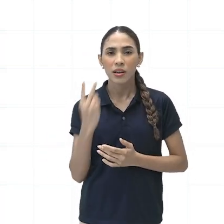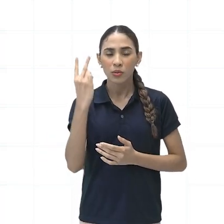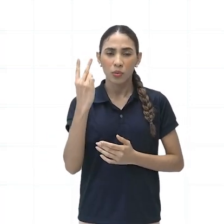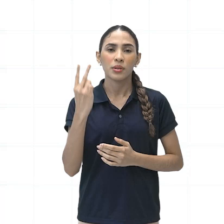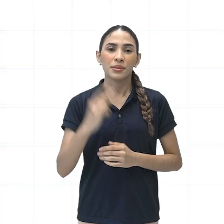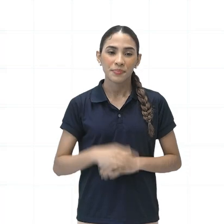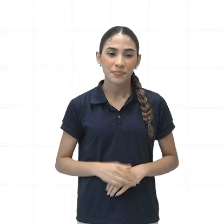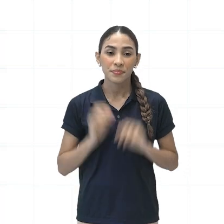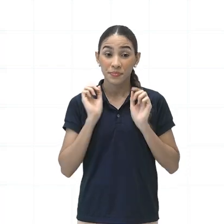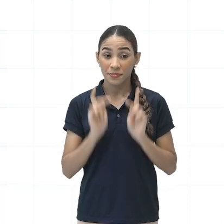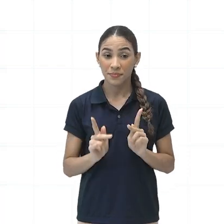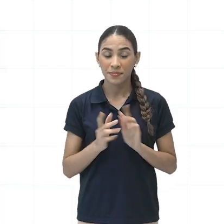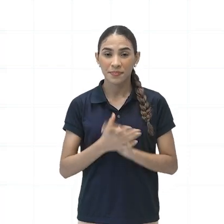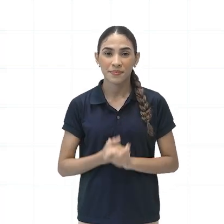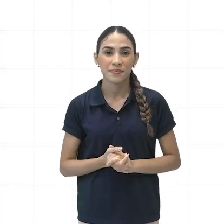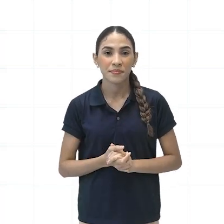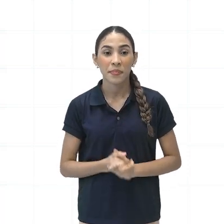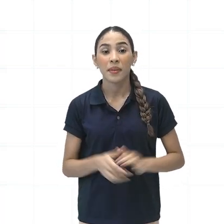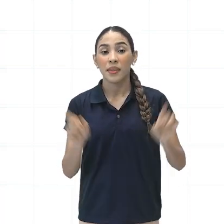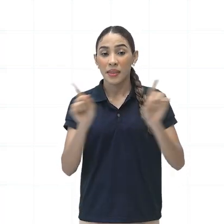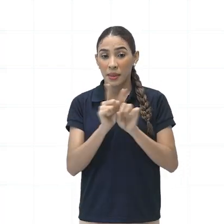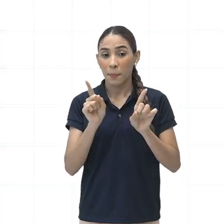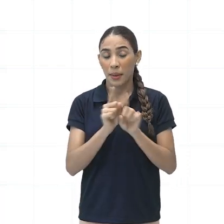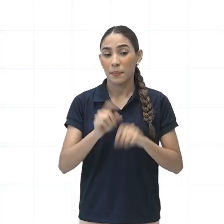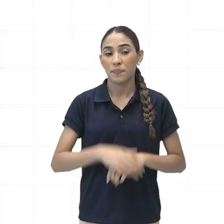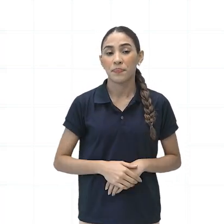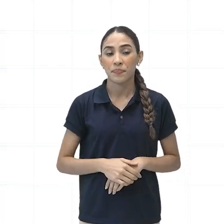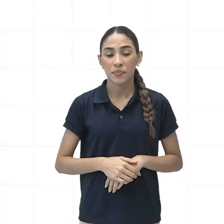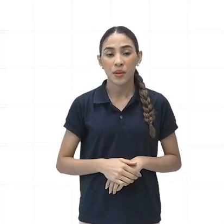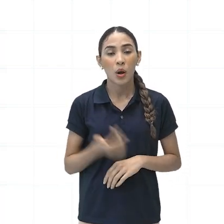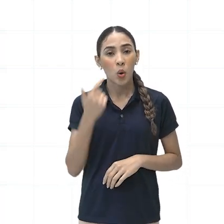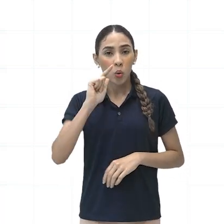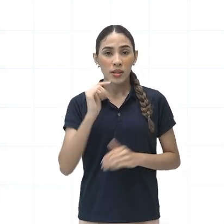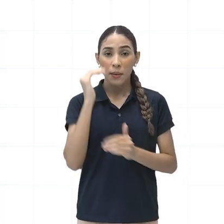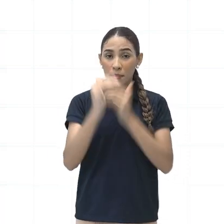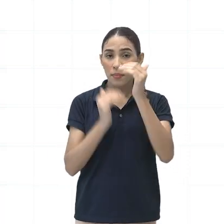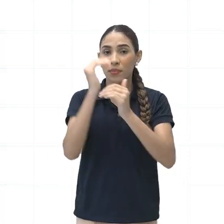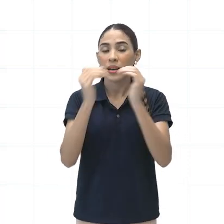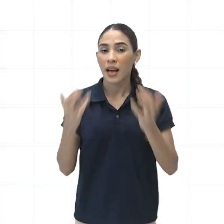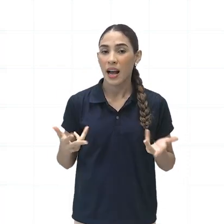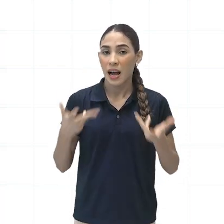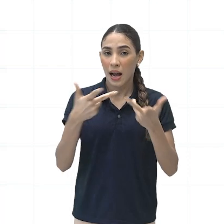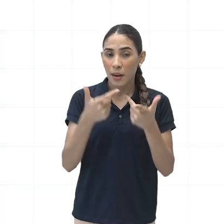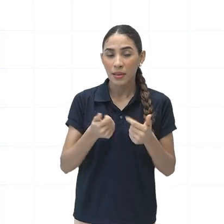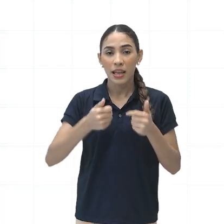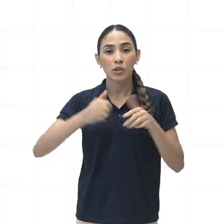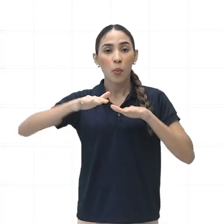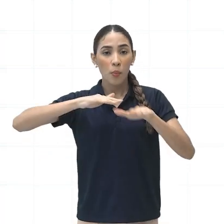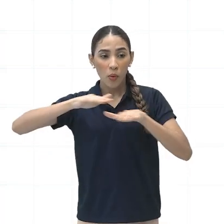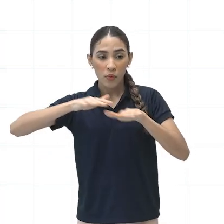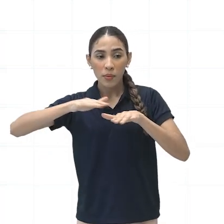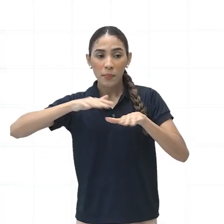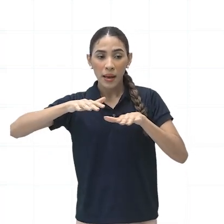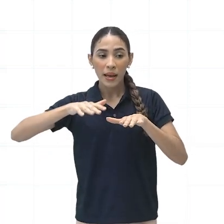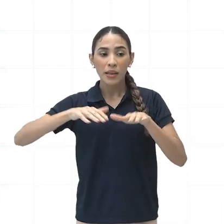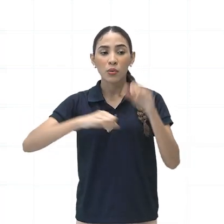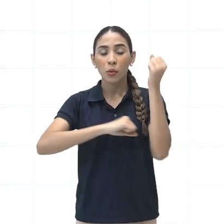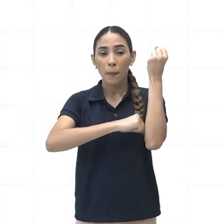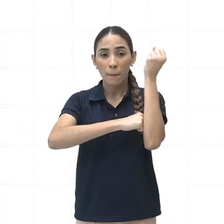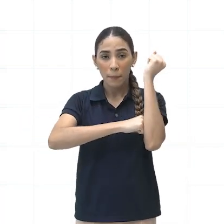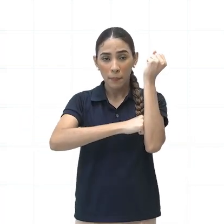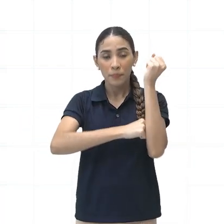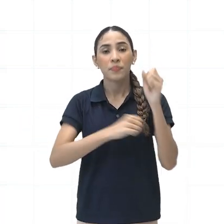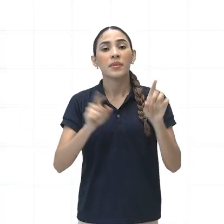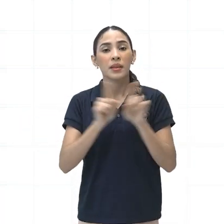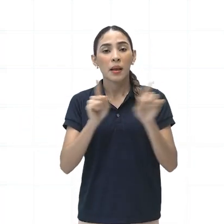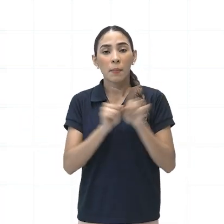respeito, tá certo? Além disso, irá desenvolver habilidades motoras, exercitar